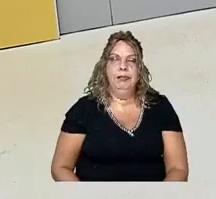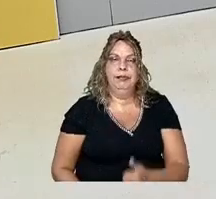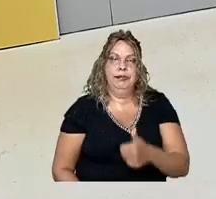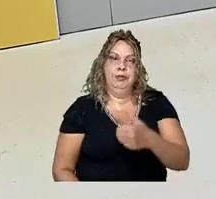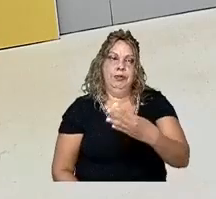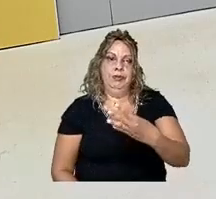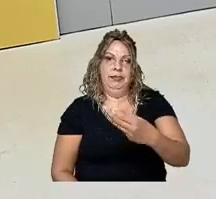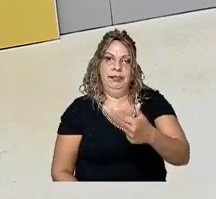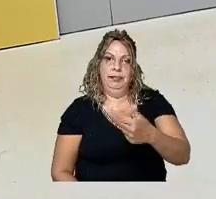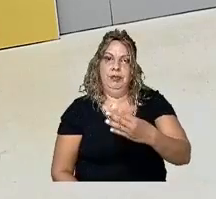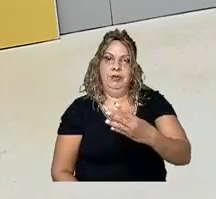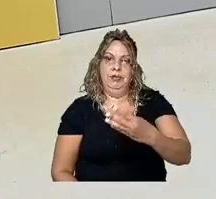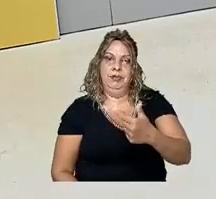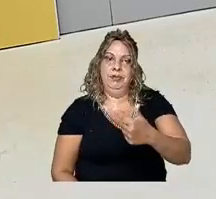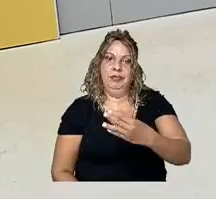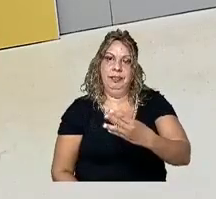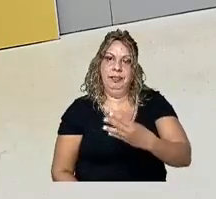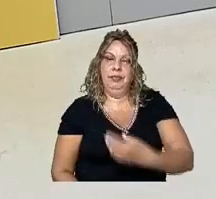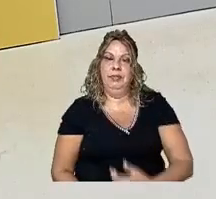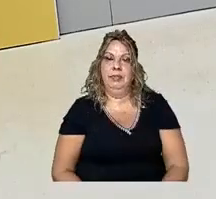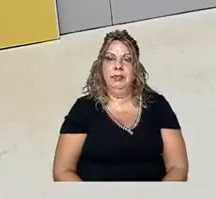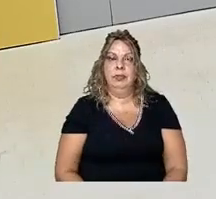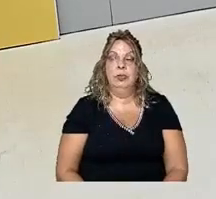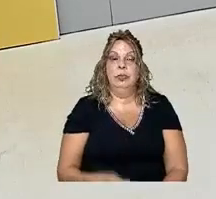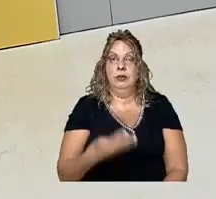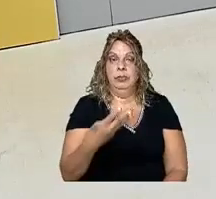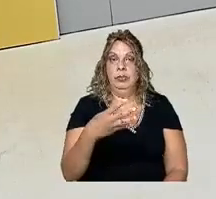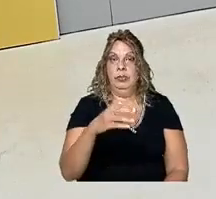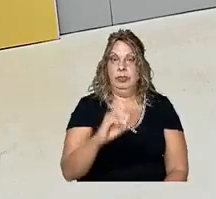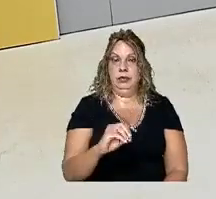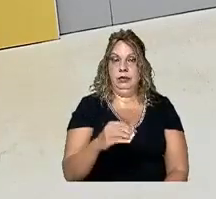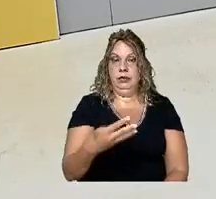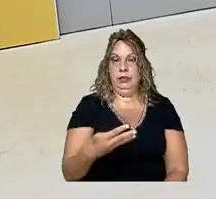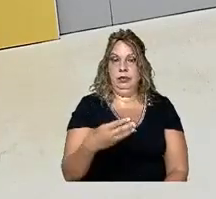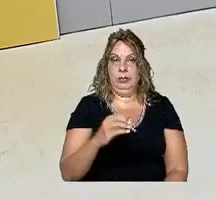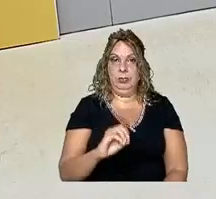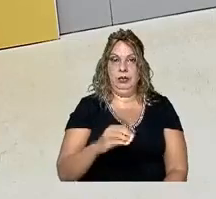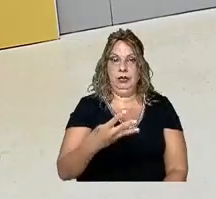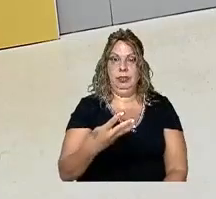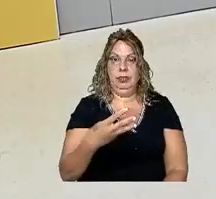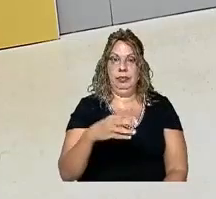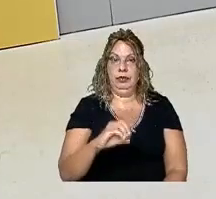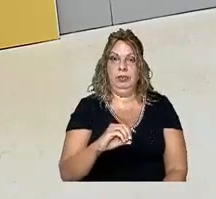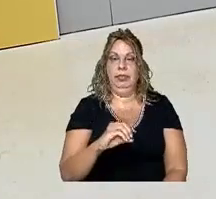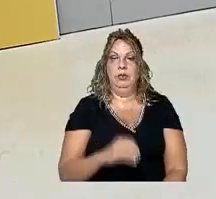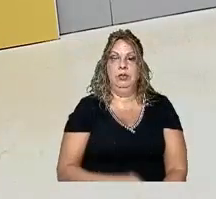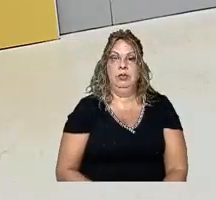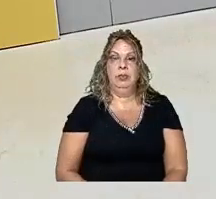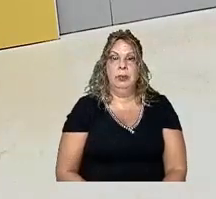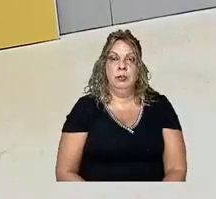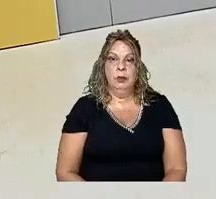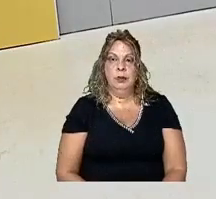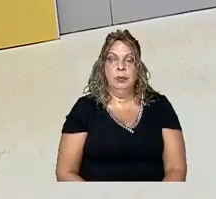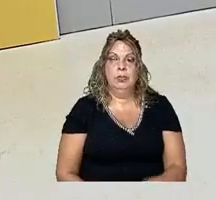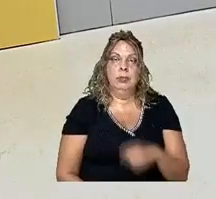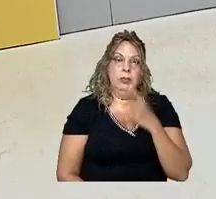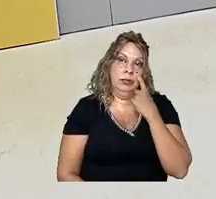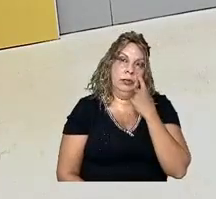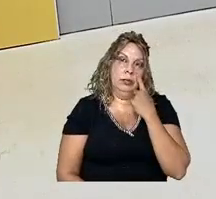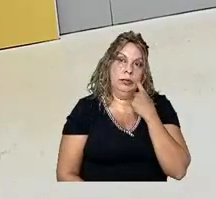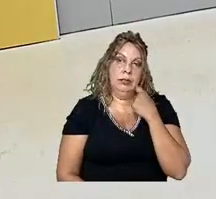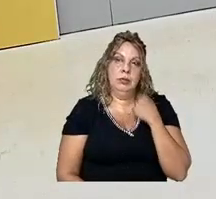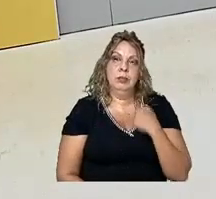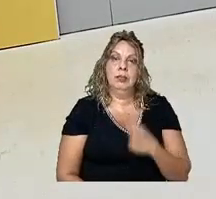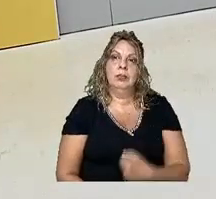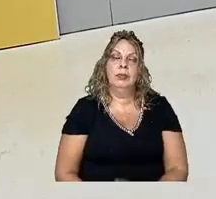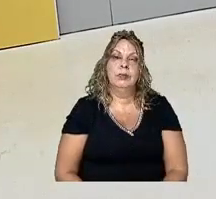14, marcou? Ótimo, marca também 40, 40, 40, 40 é a bolinha da vez,